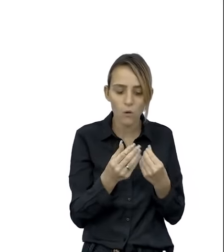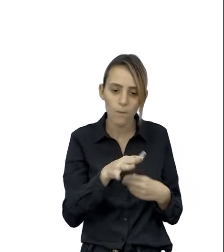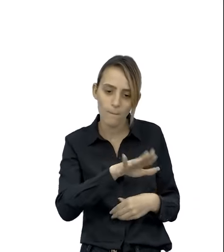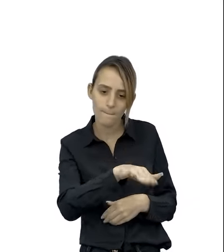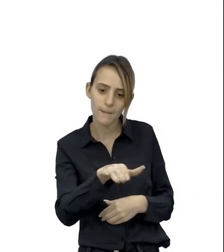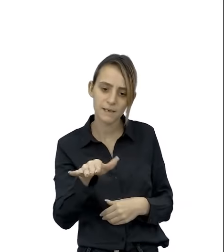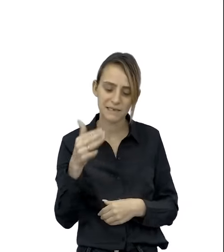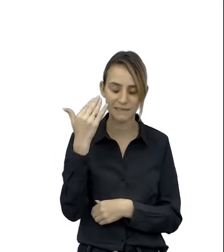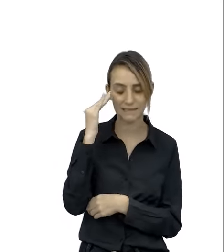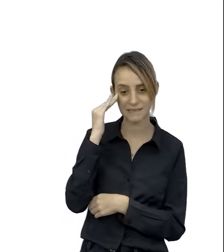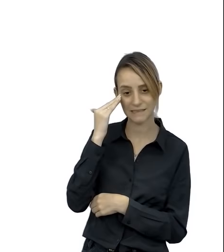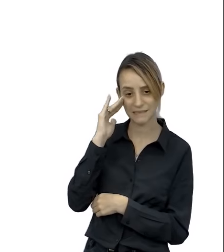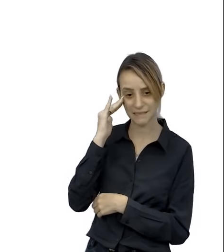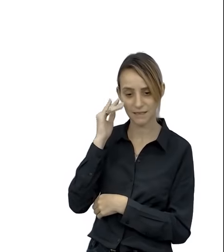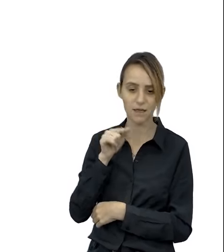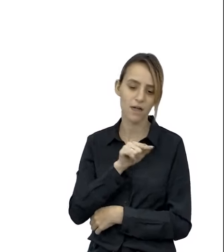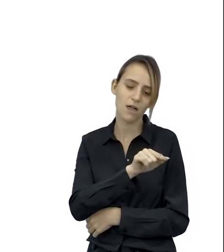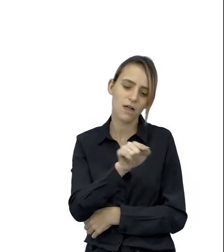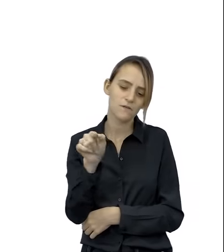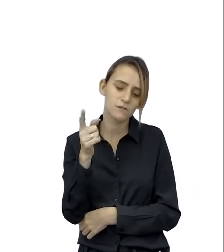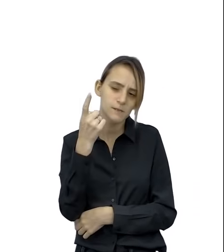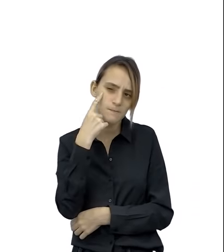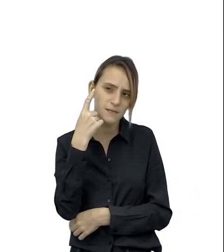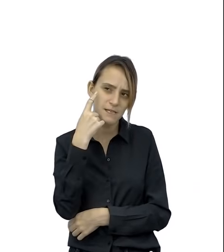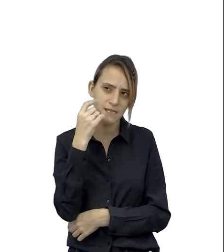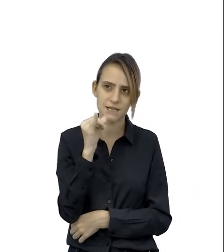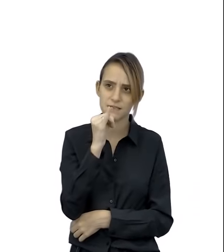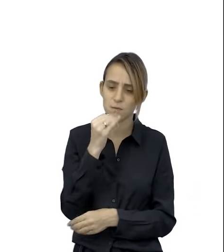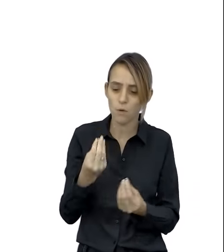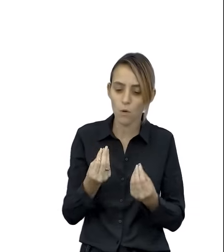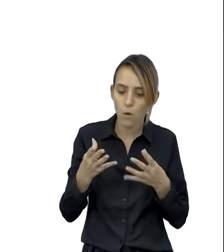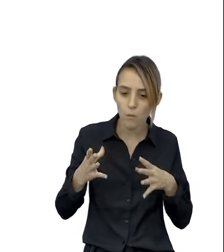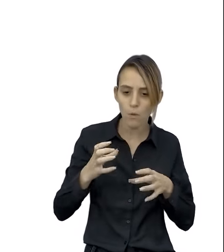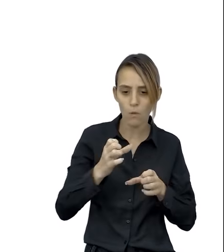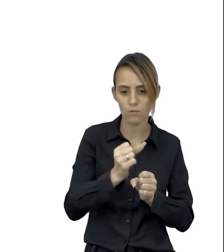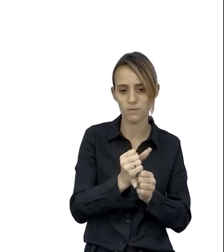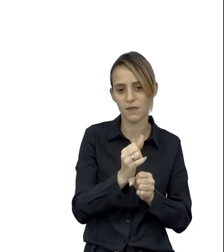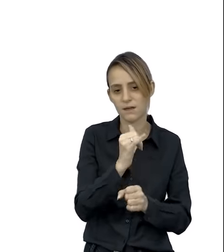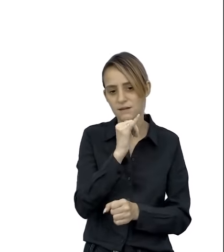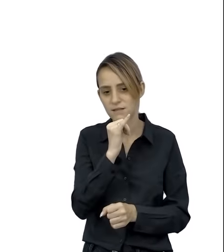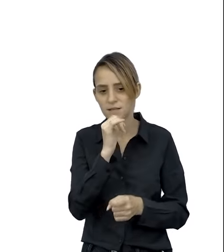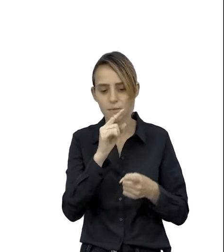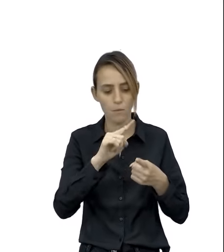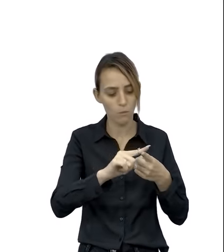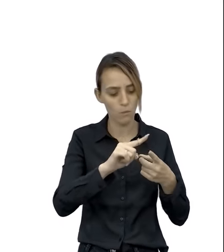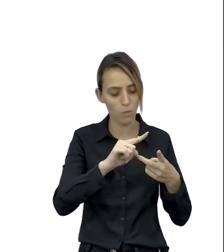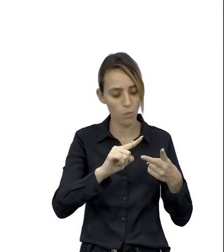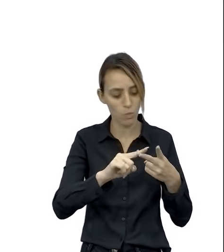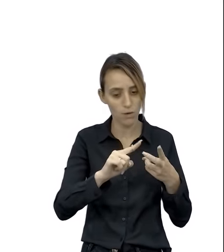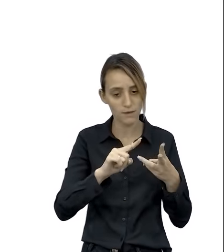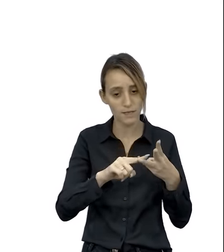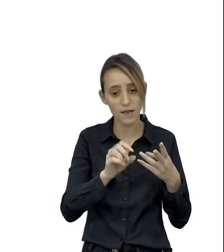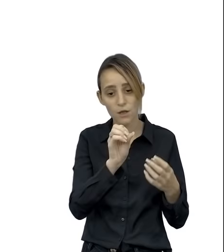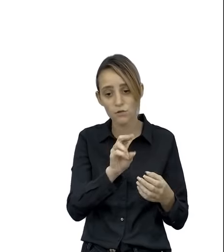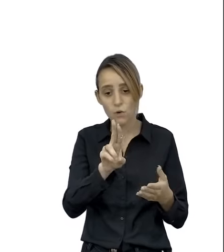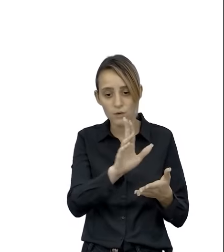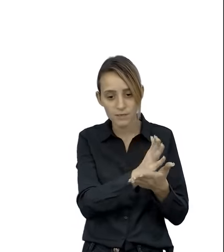tem. E aí vocês podem pensar, como contaram? De um em um? Fizeram algum tipo de